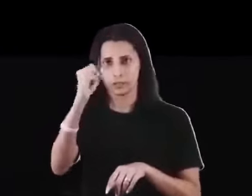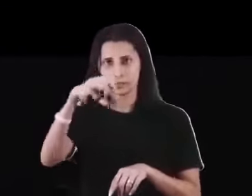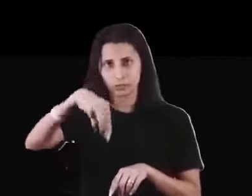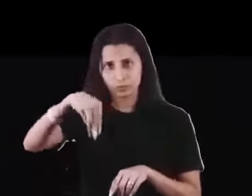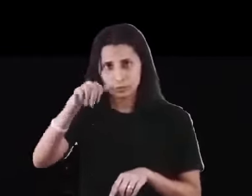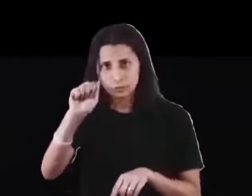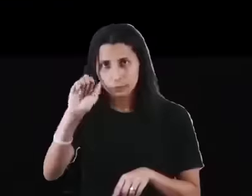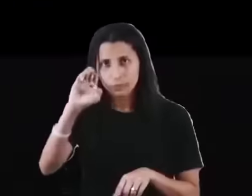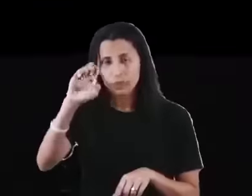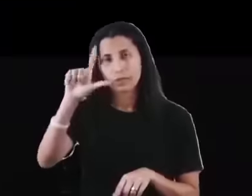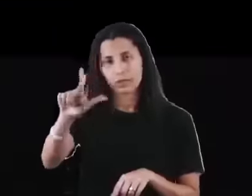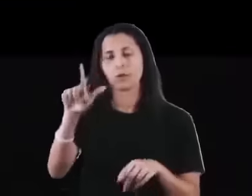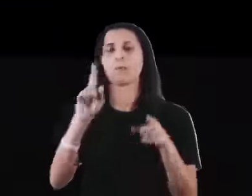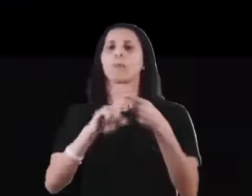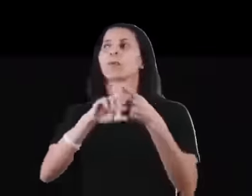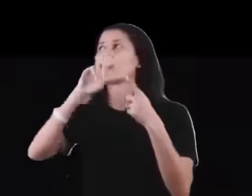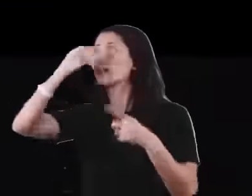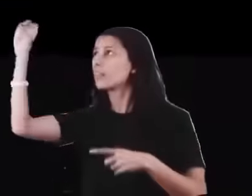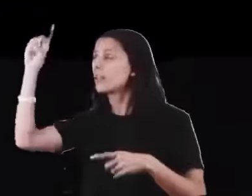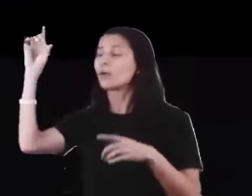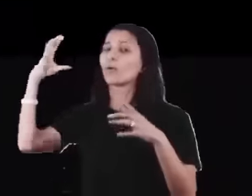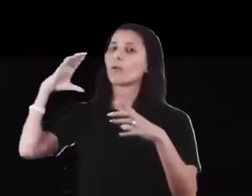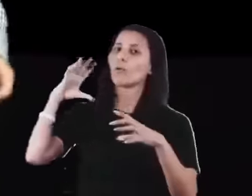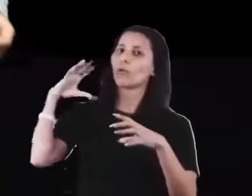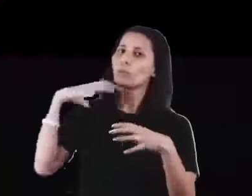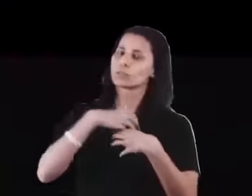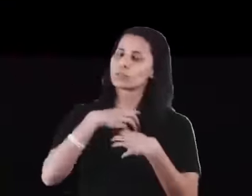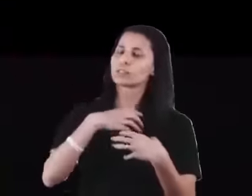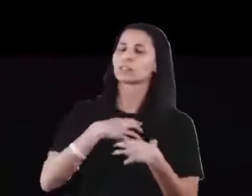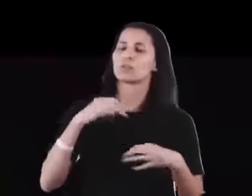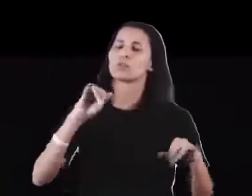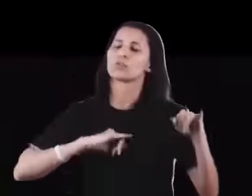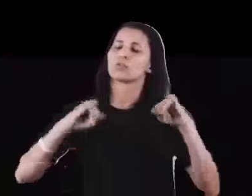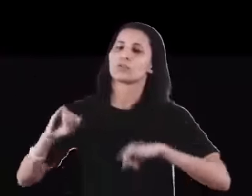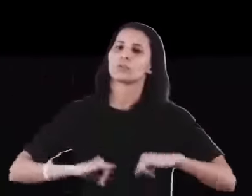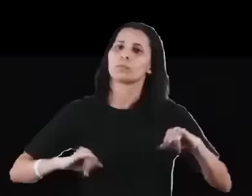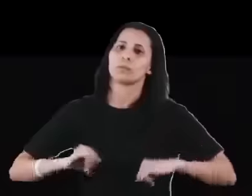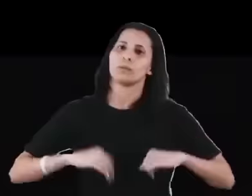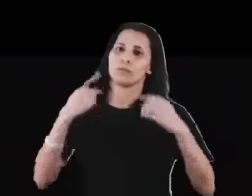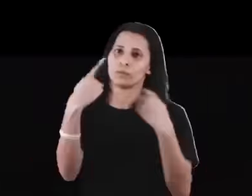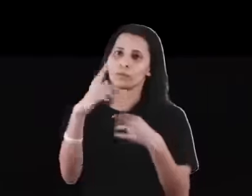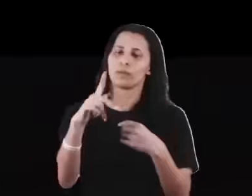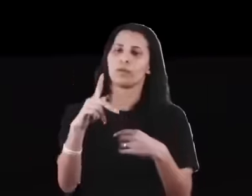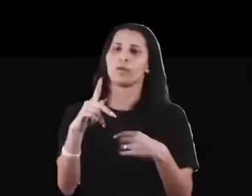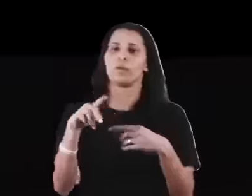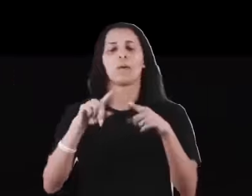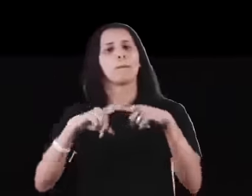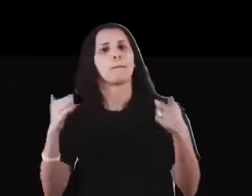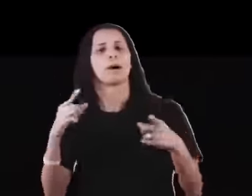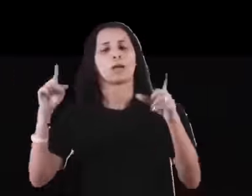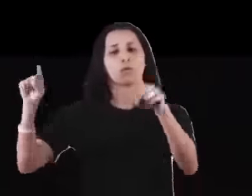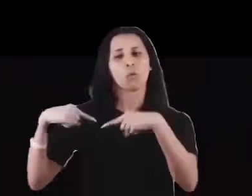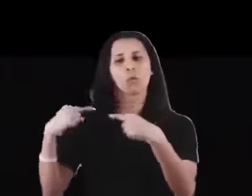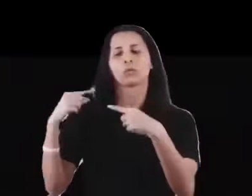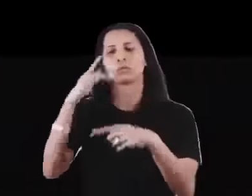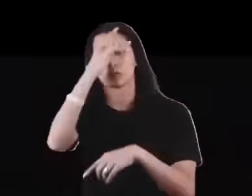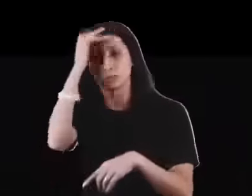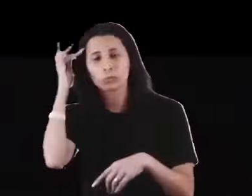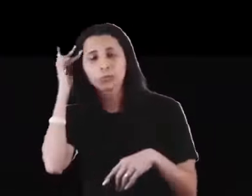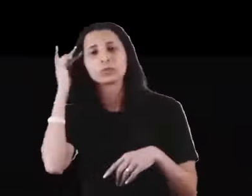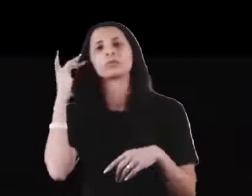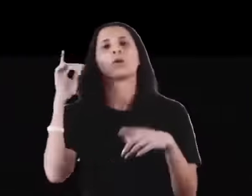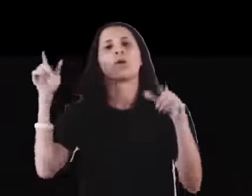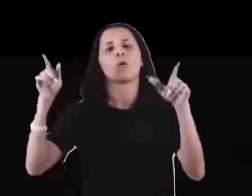ele será como um jumento selvagem sua mão será contra todos EA mão de todos contra ele e ele viverá em